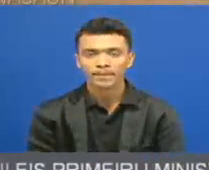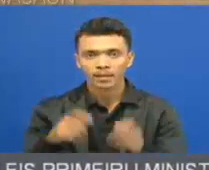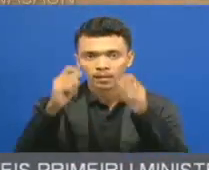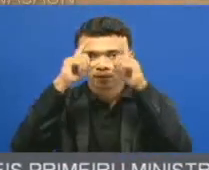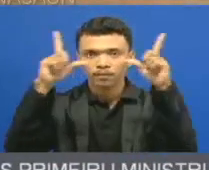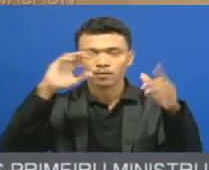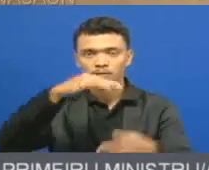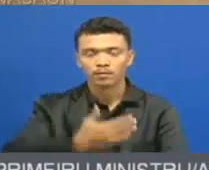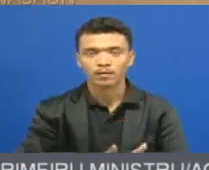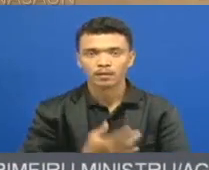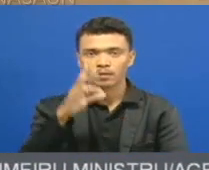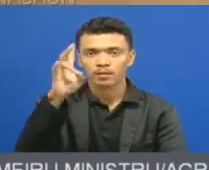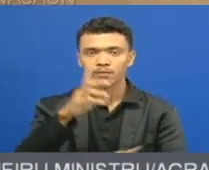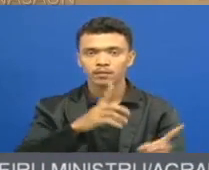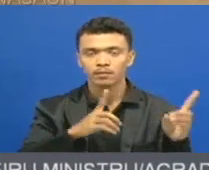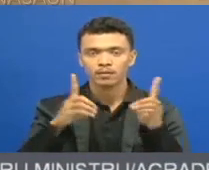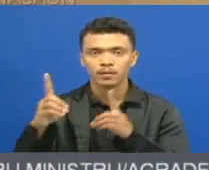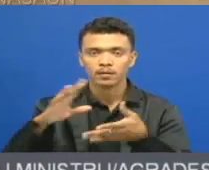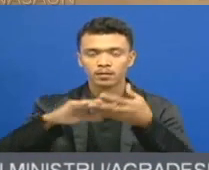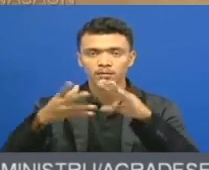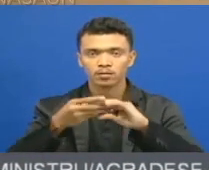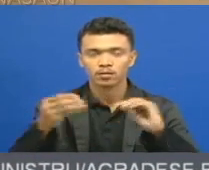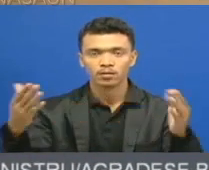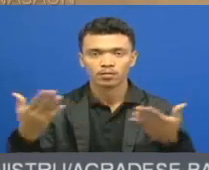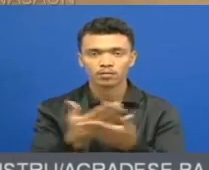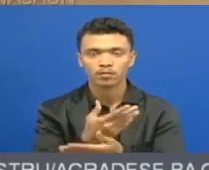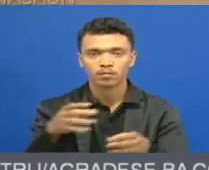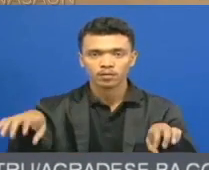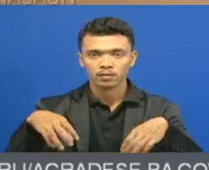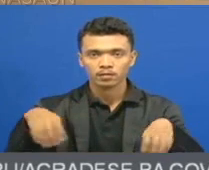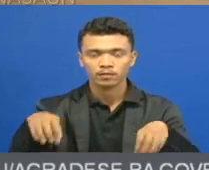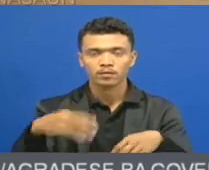Proana in hitu marca tan historia foun, hodiba servisu i ezapau.